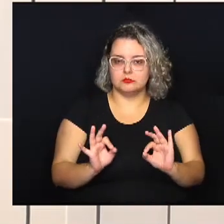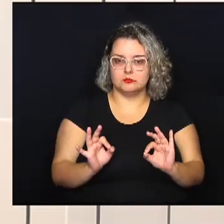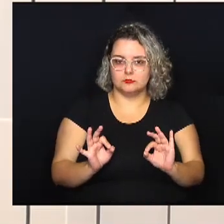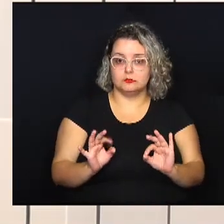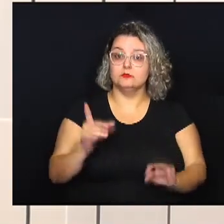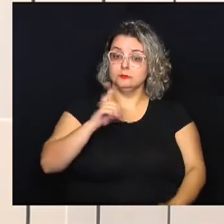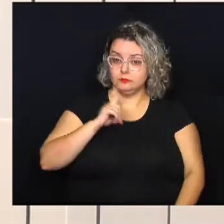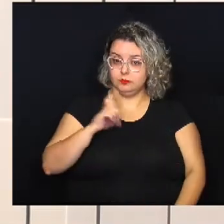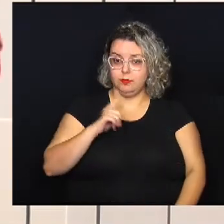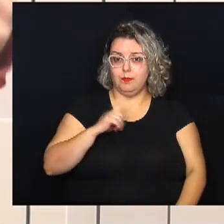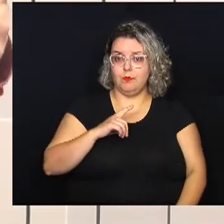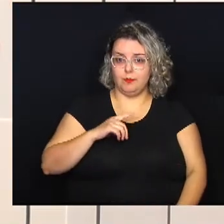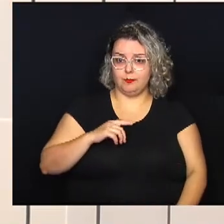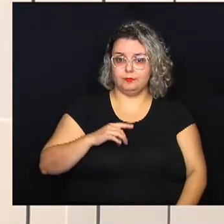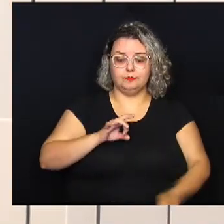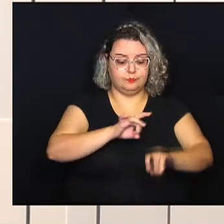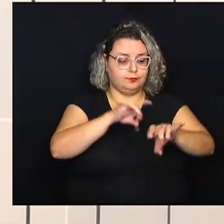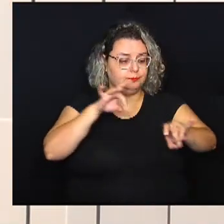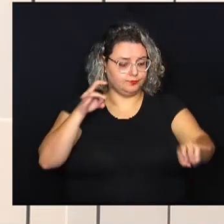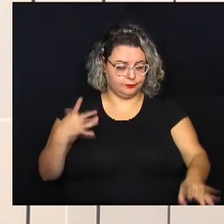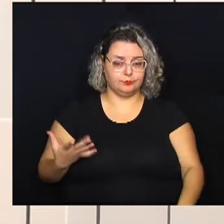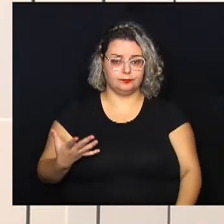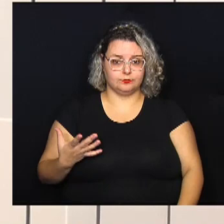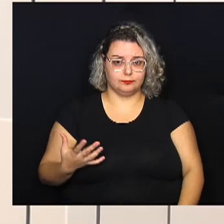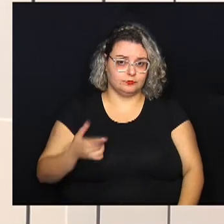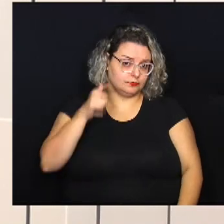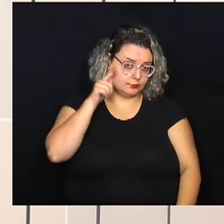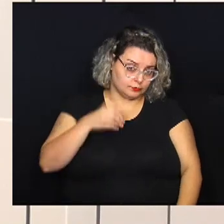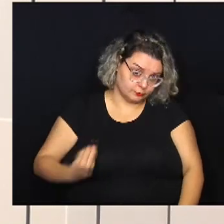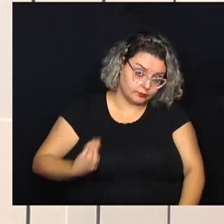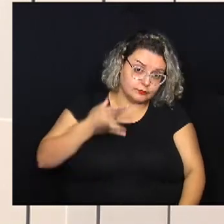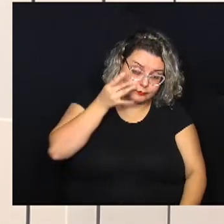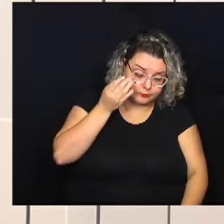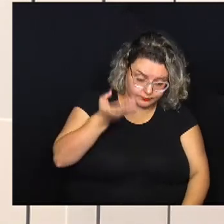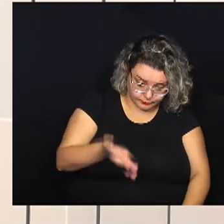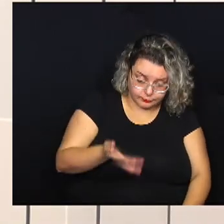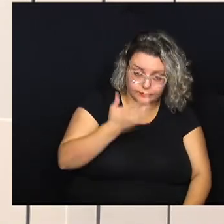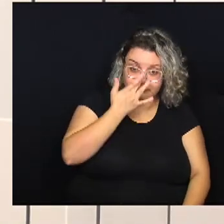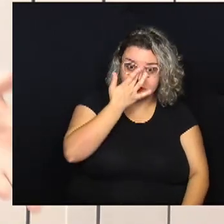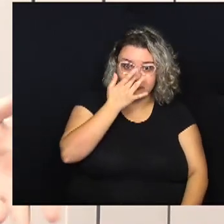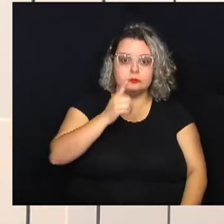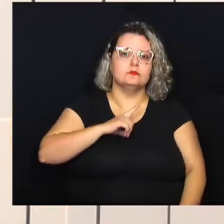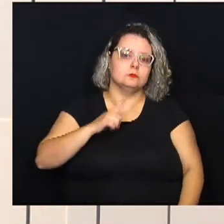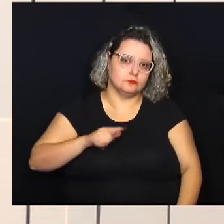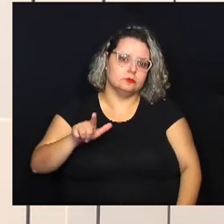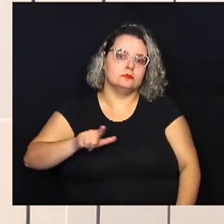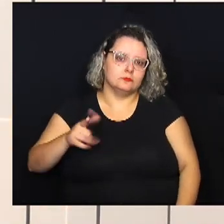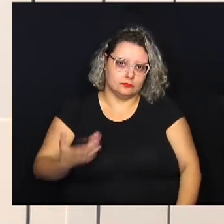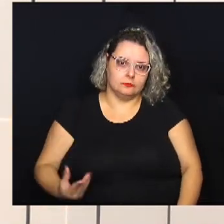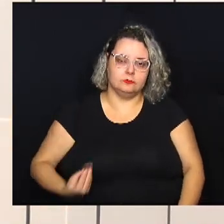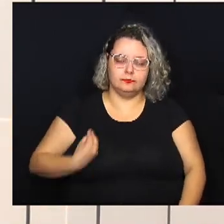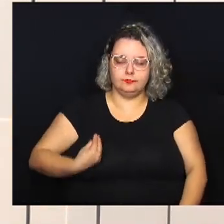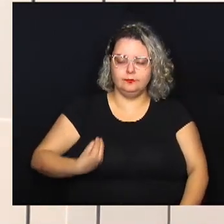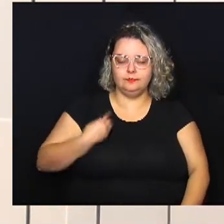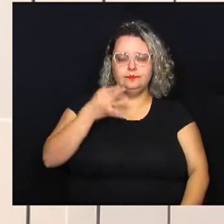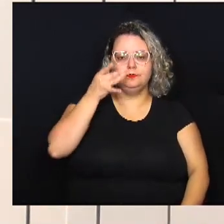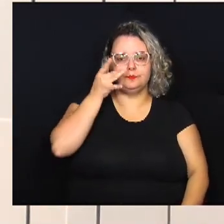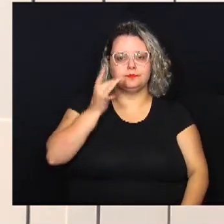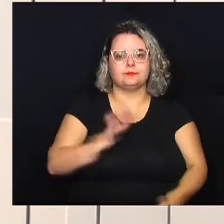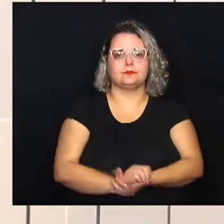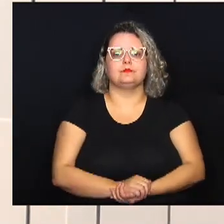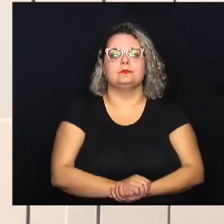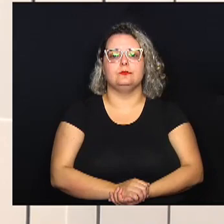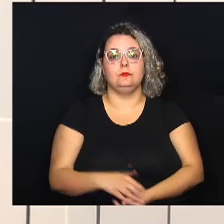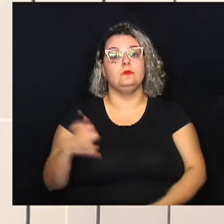com modalidades online, para quem não conseguir presencial, e tem também, claro, de forma presencial.